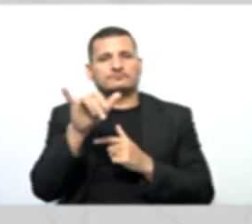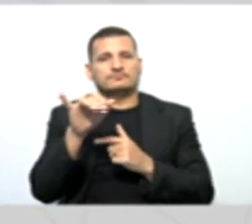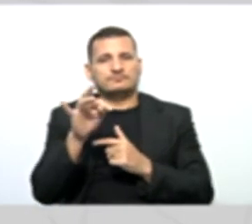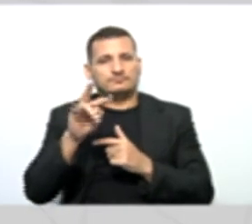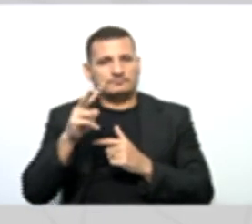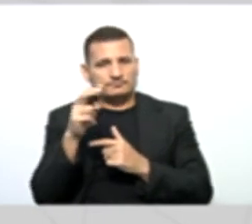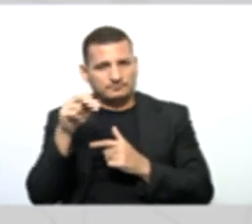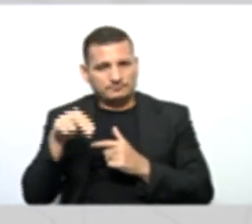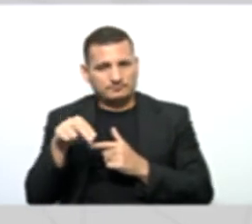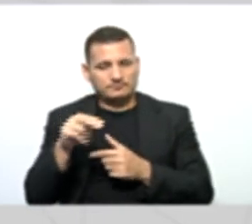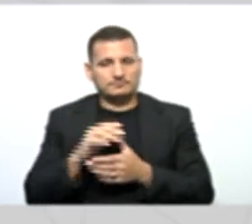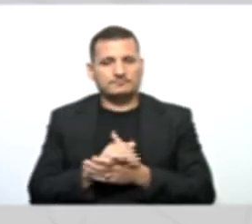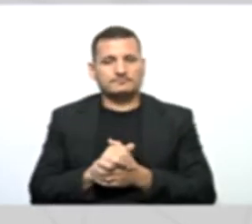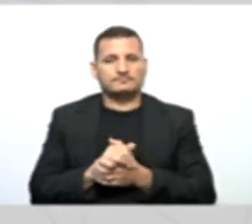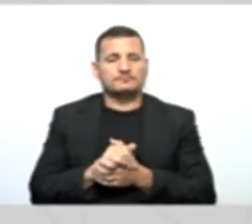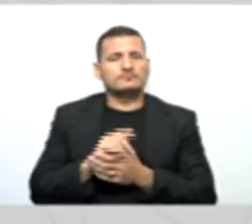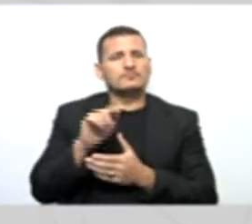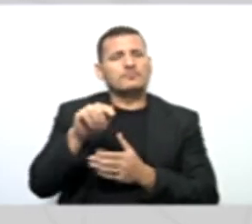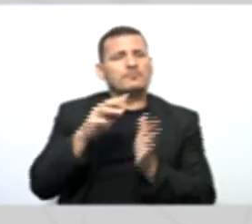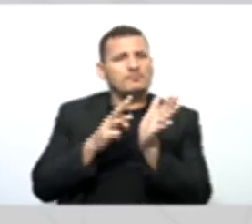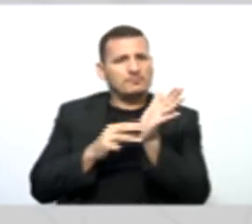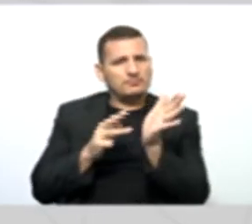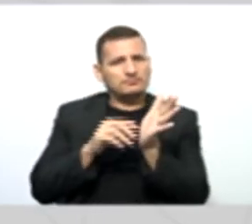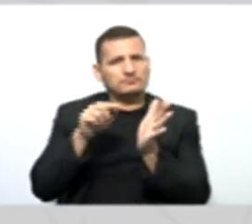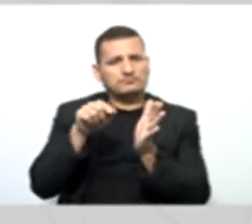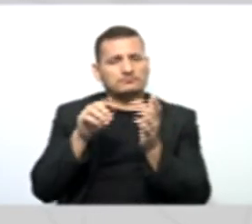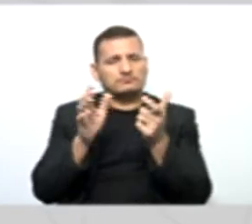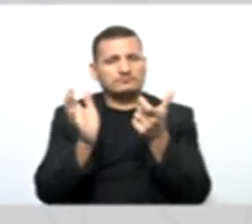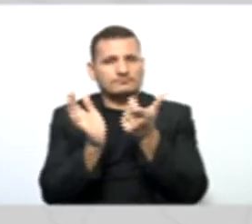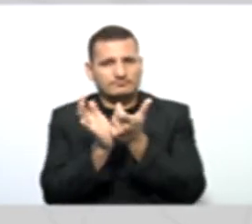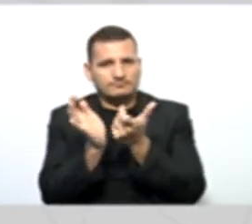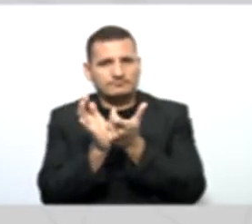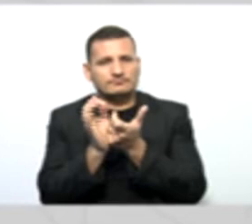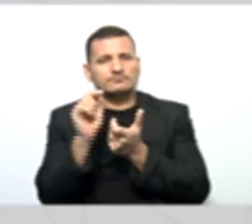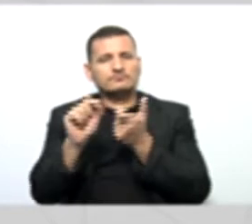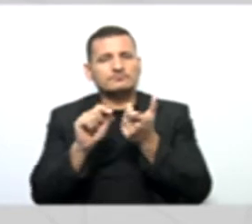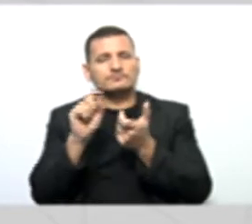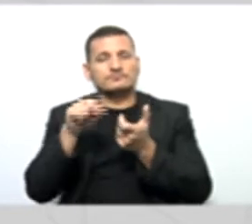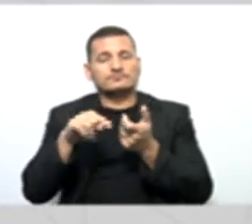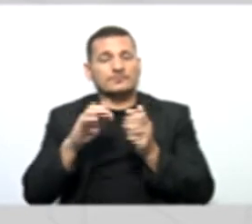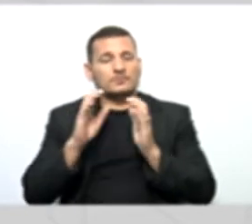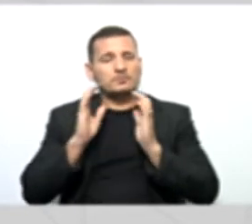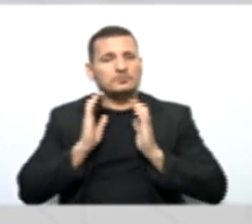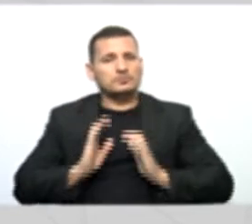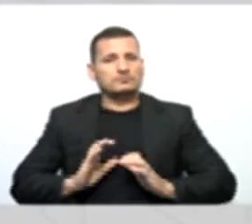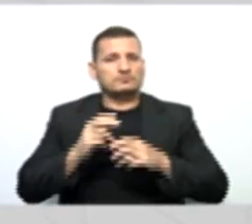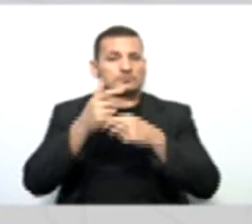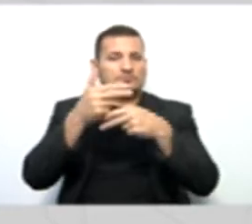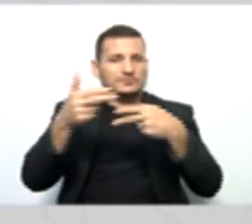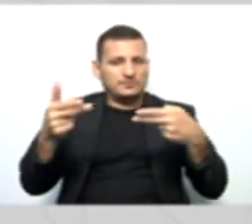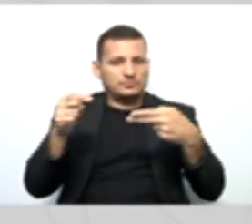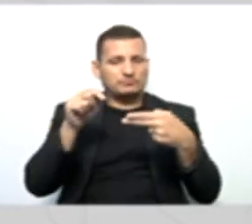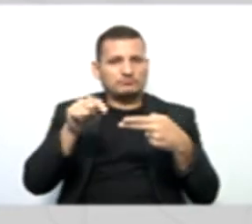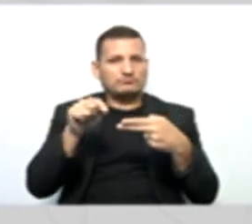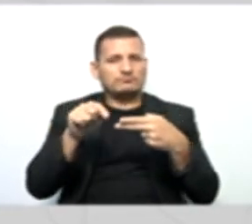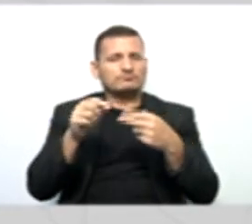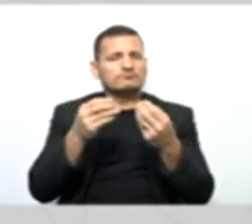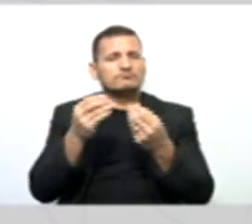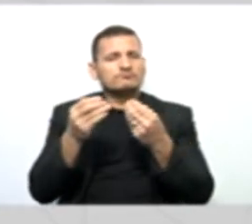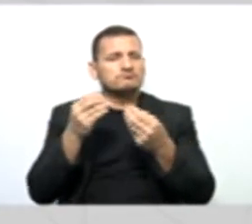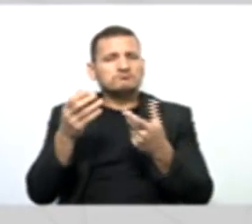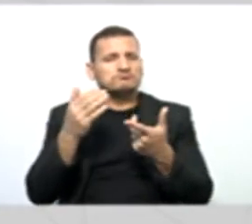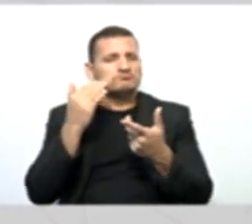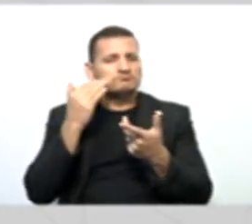beleza? Um método de classe nada mais é do que o comportamento do objeto a ser instanciado. Como assim,